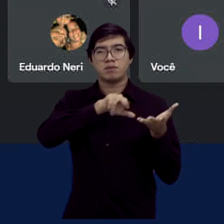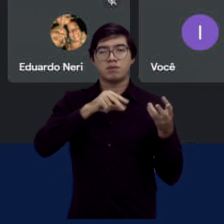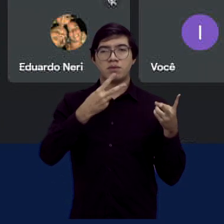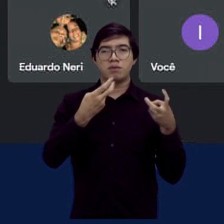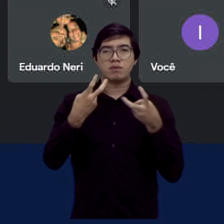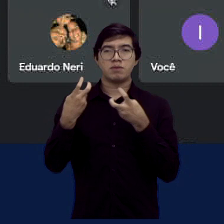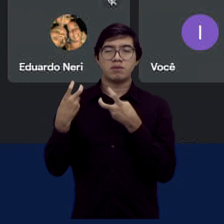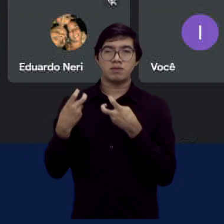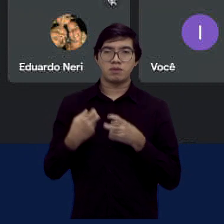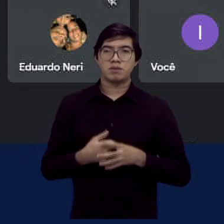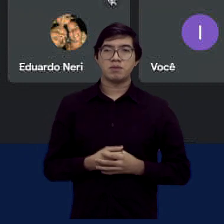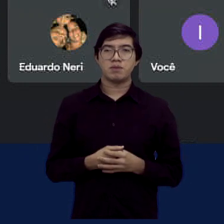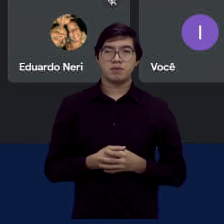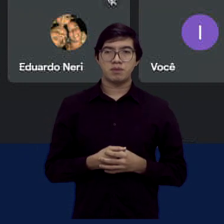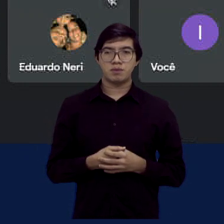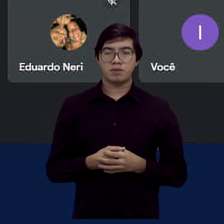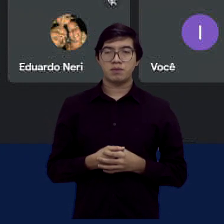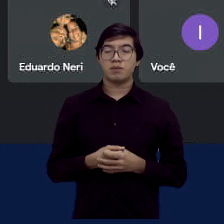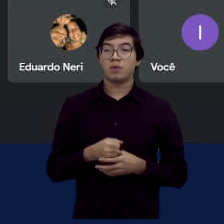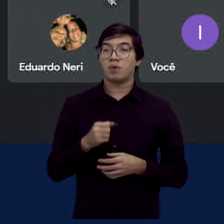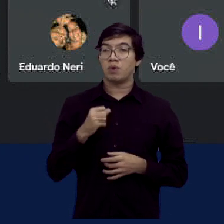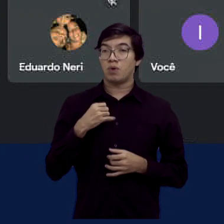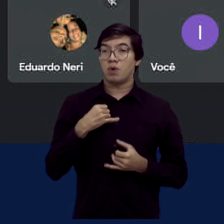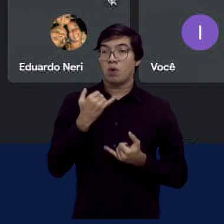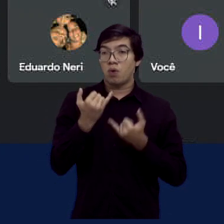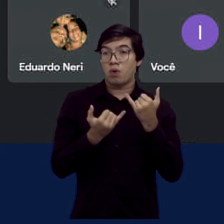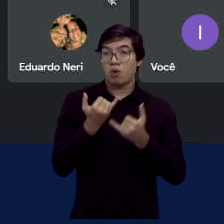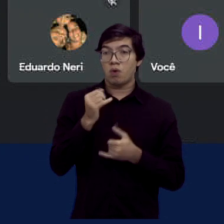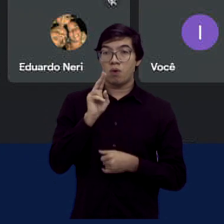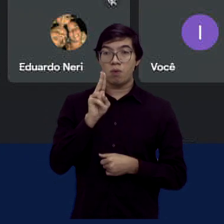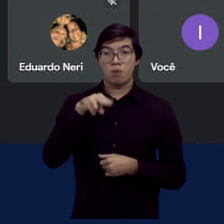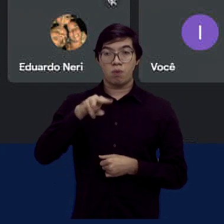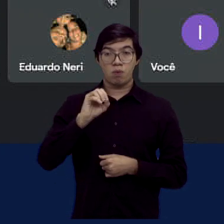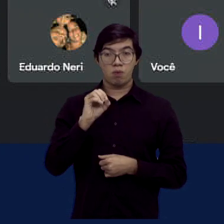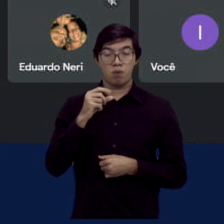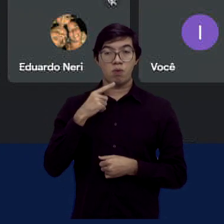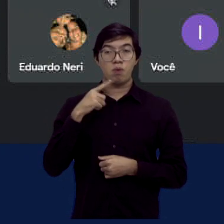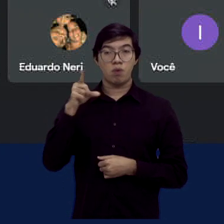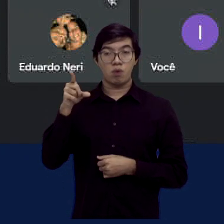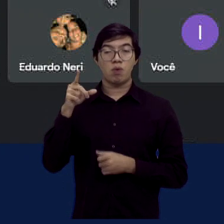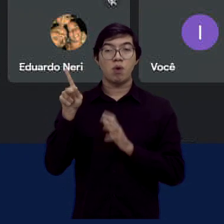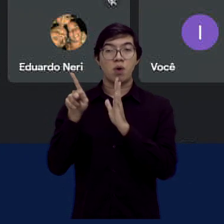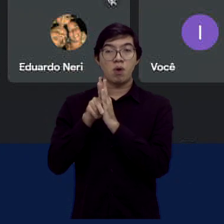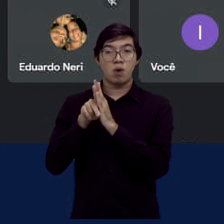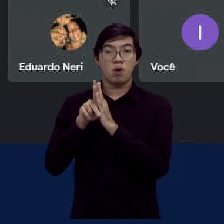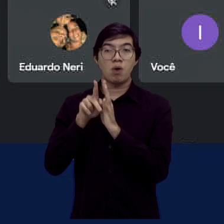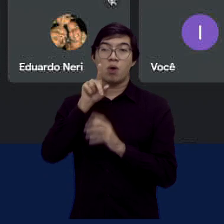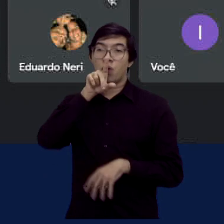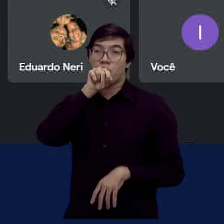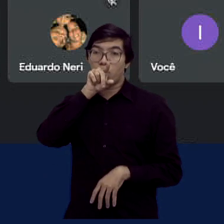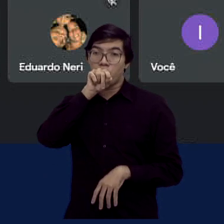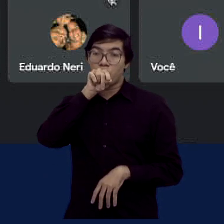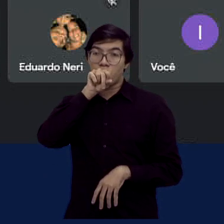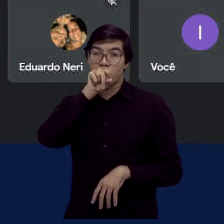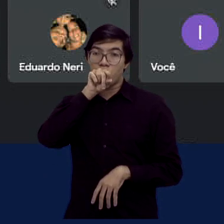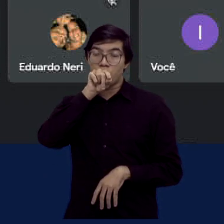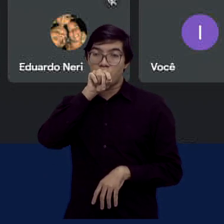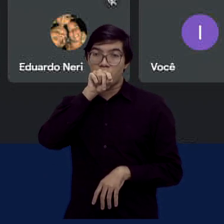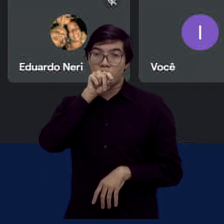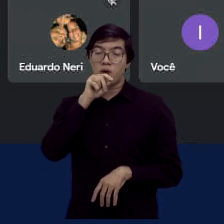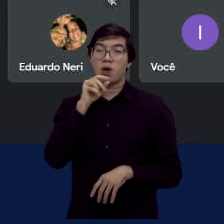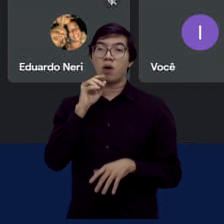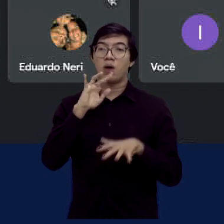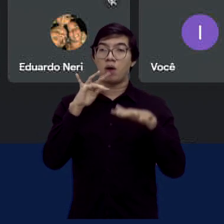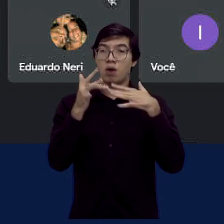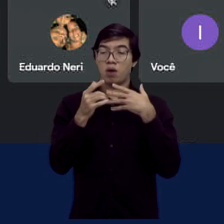que a Uno, o jogo Uno, tem uma conta no Twitter e o jogo Uno explicou que se você tem uma